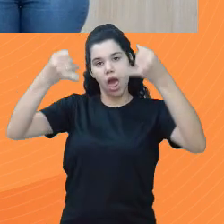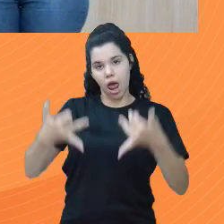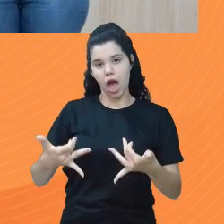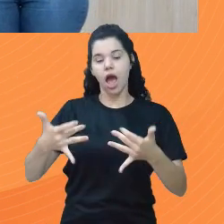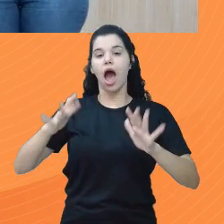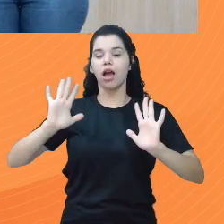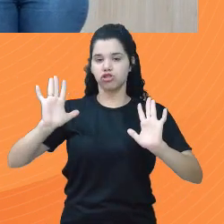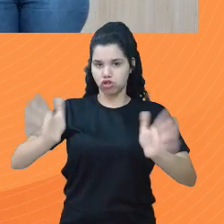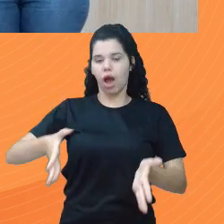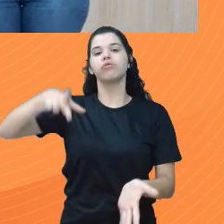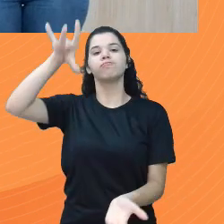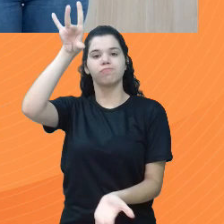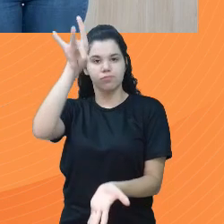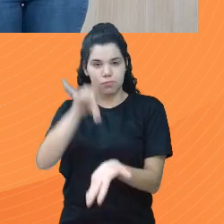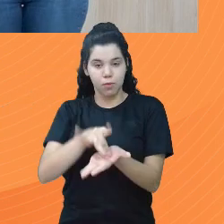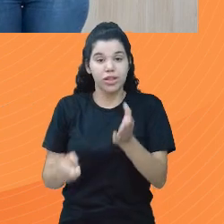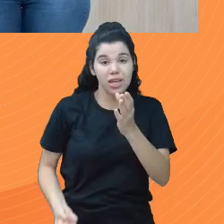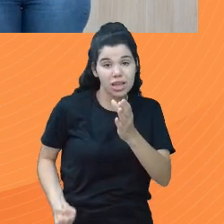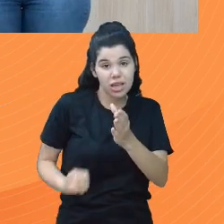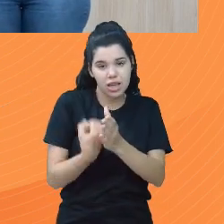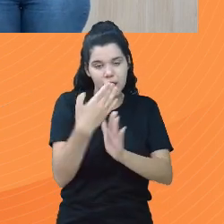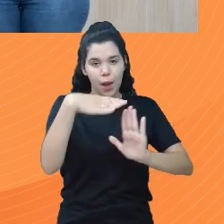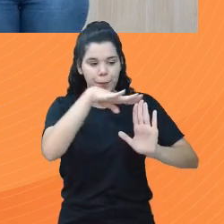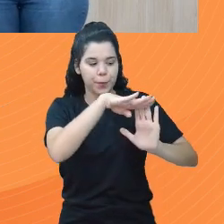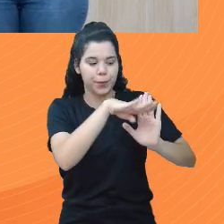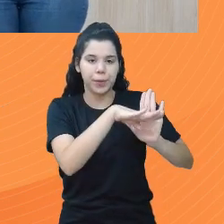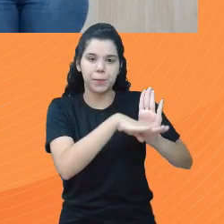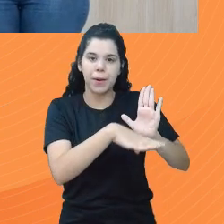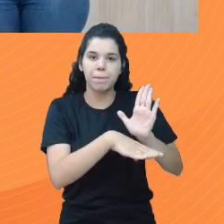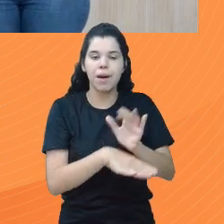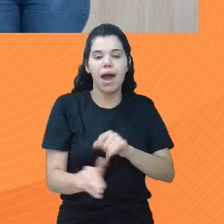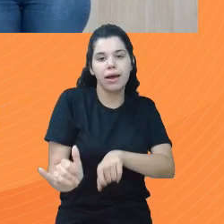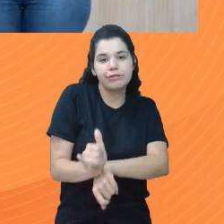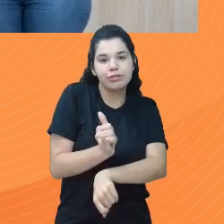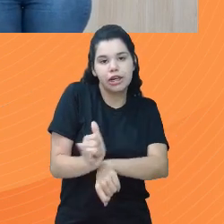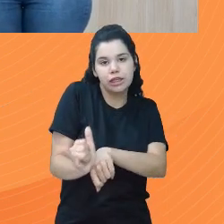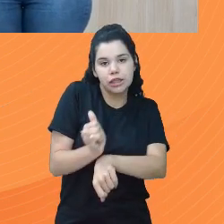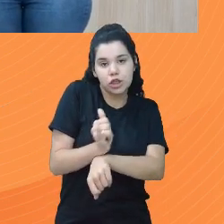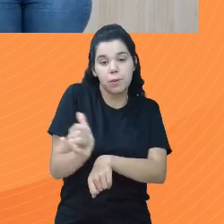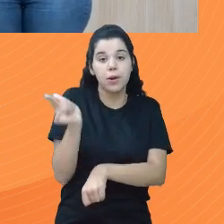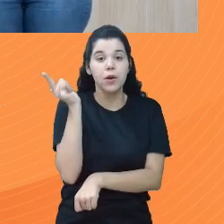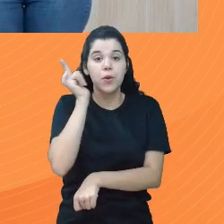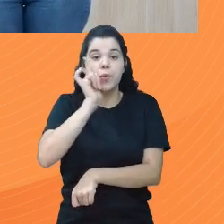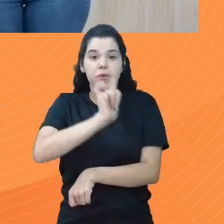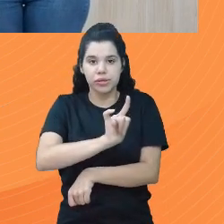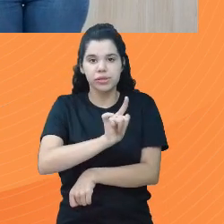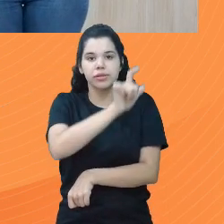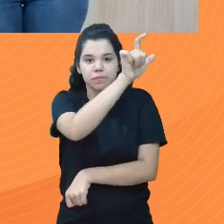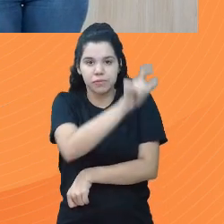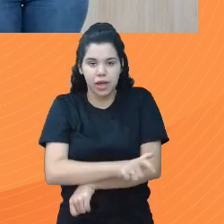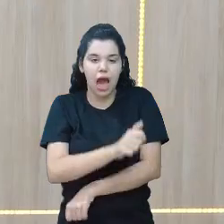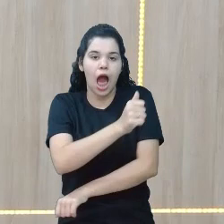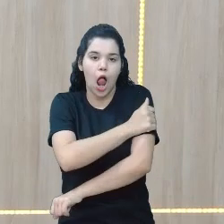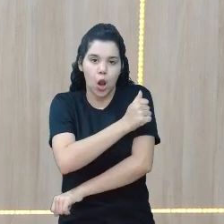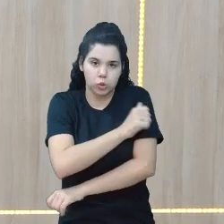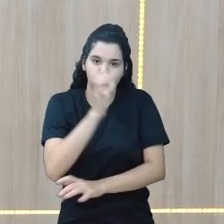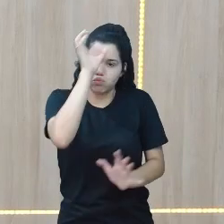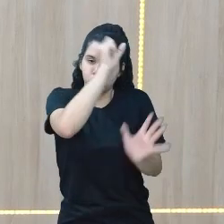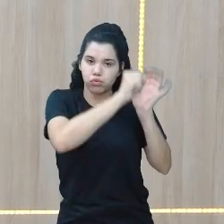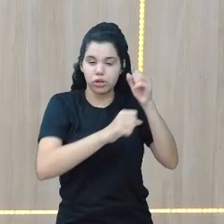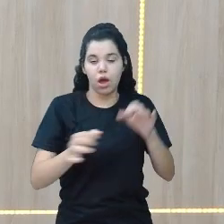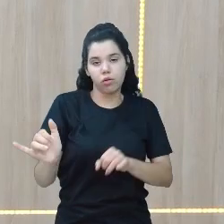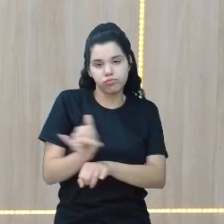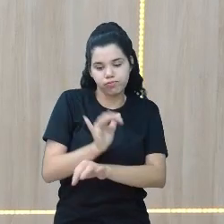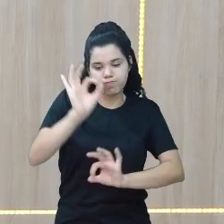de verdade pode traçar planos, traçar estratégias, né, fazer redimensionamentos,